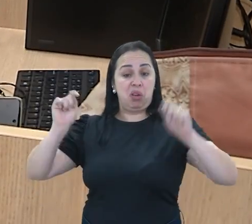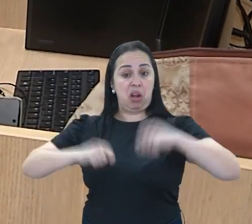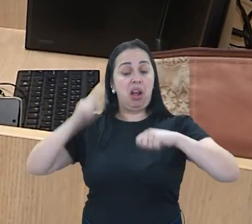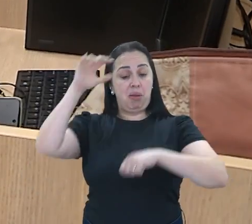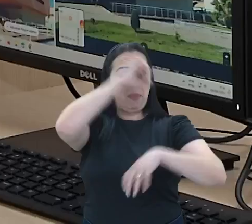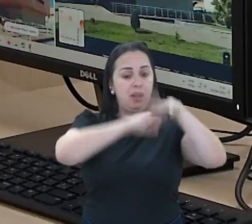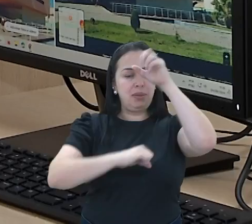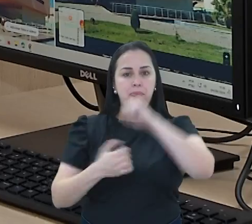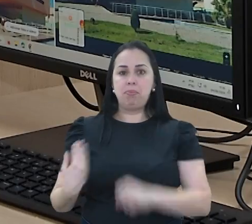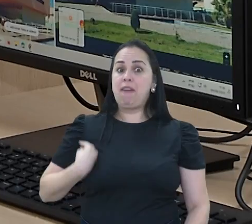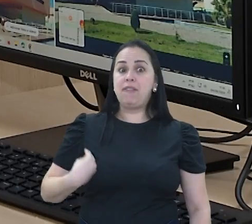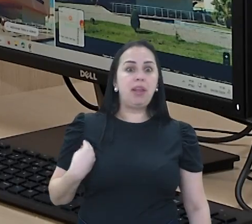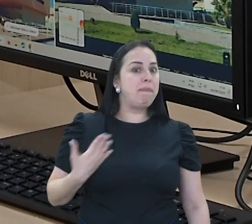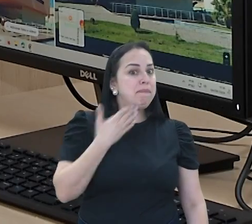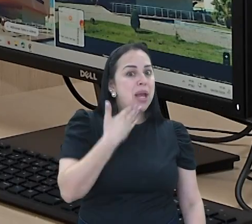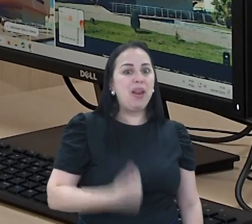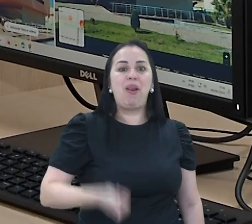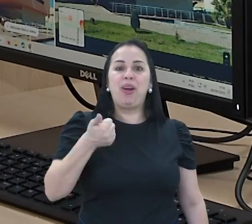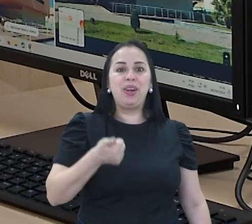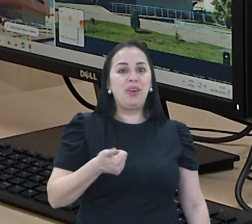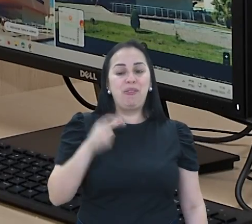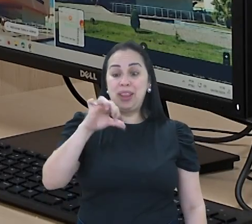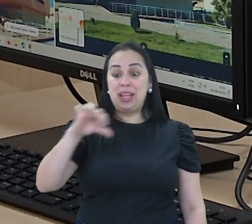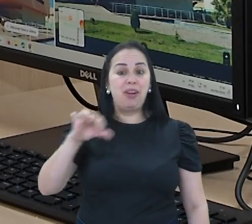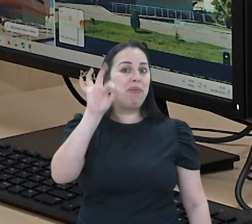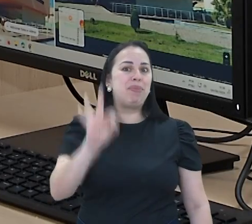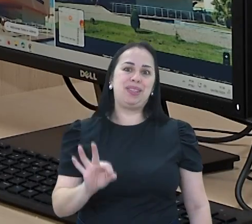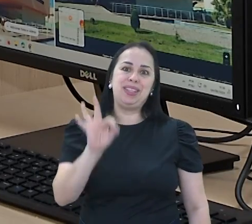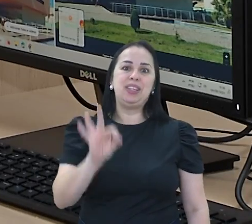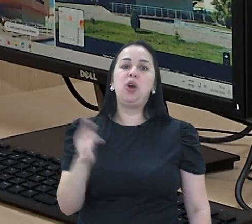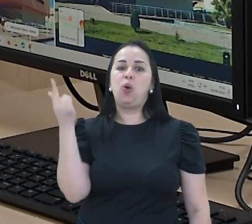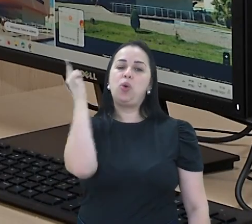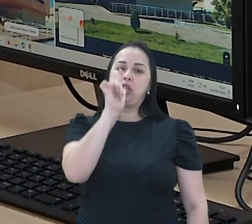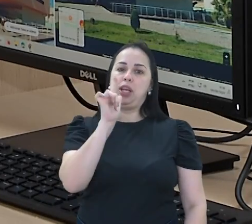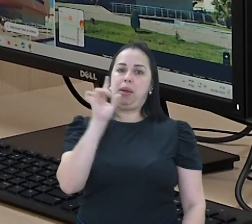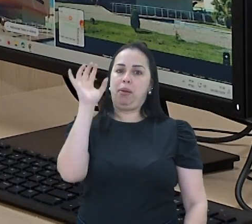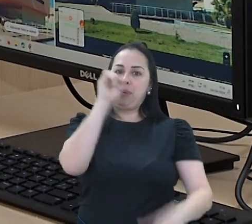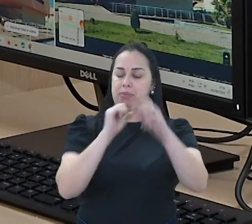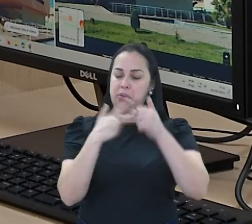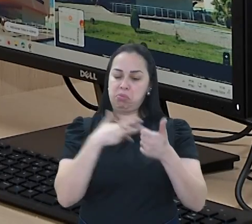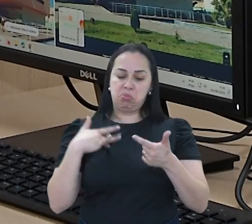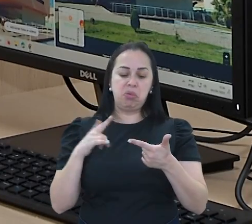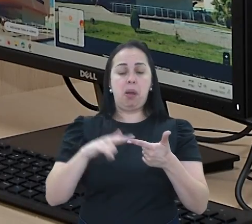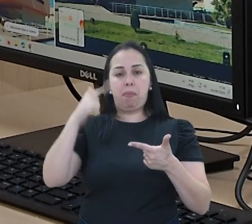para aprender. Minha vida melhorou, acho que 99%.